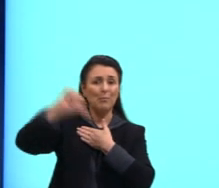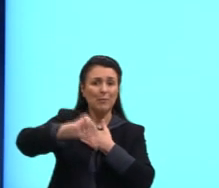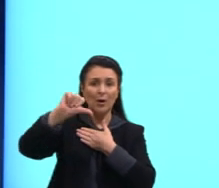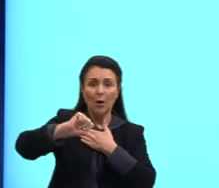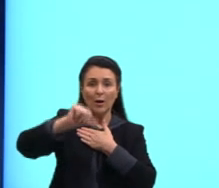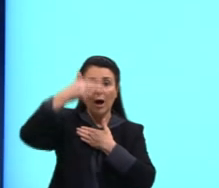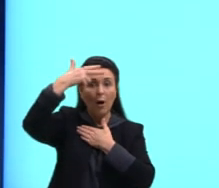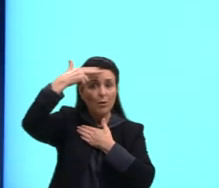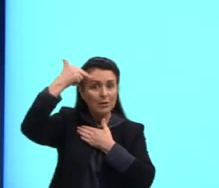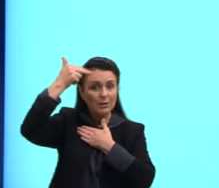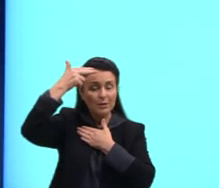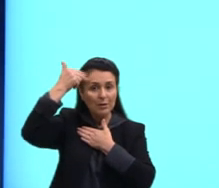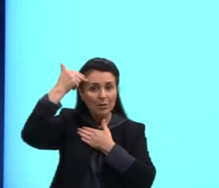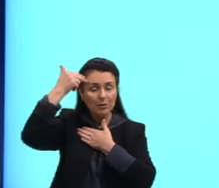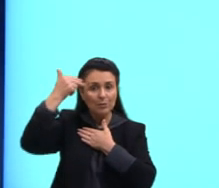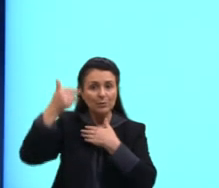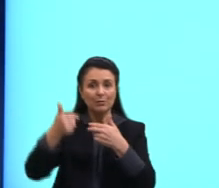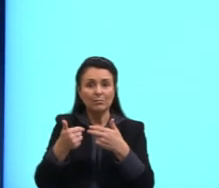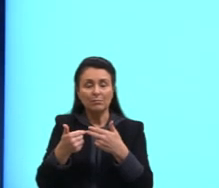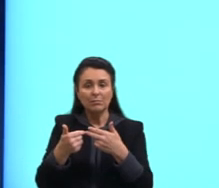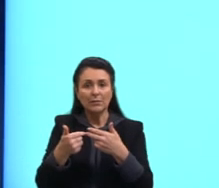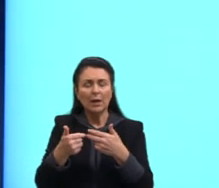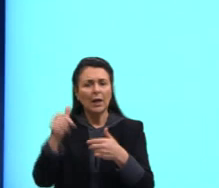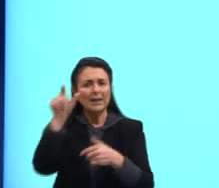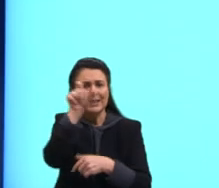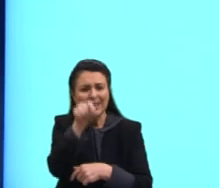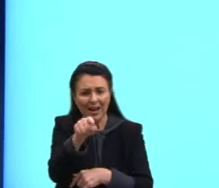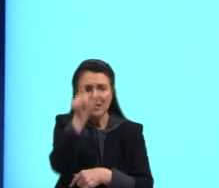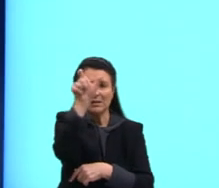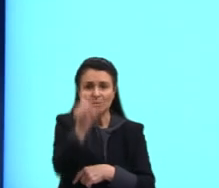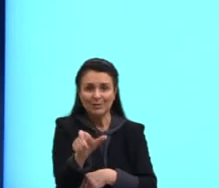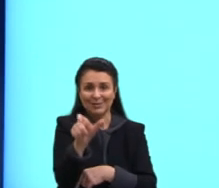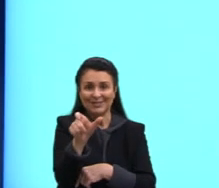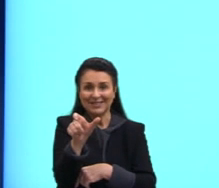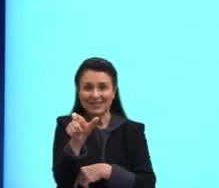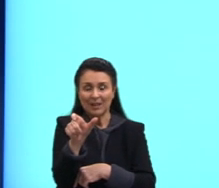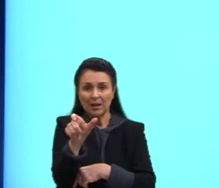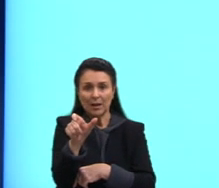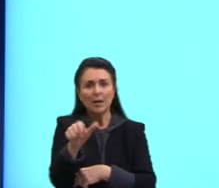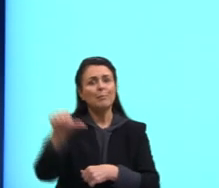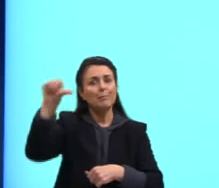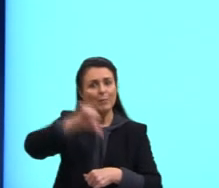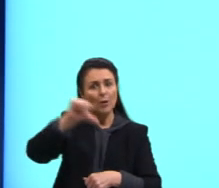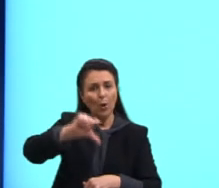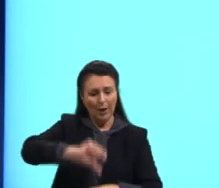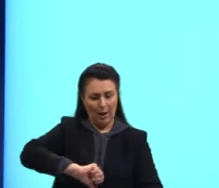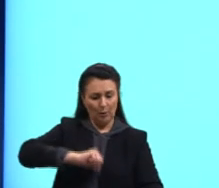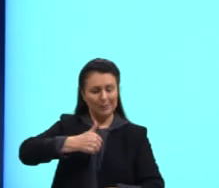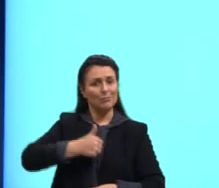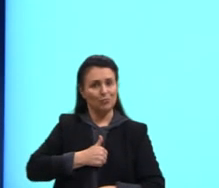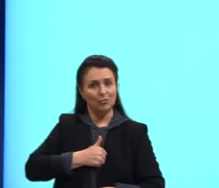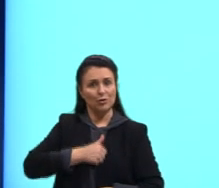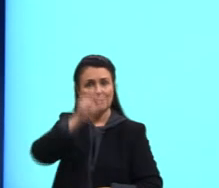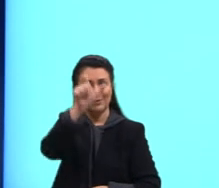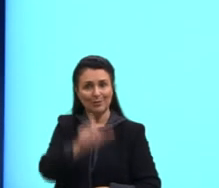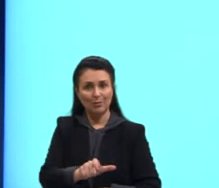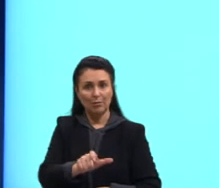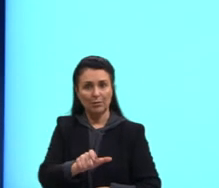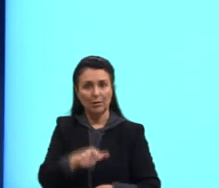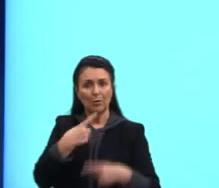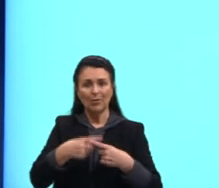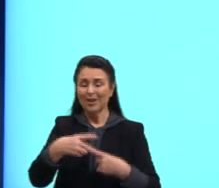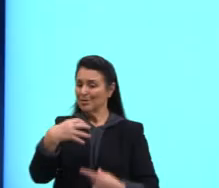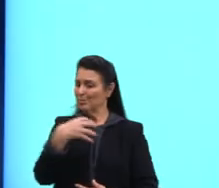contra essas pessoas e afeta sua autoestima pois eles não se